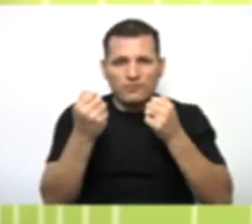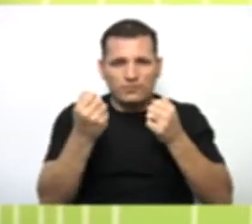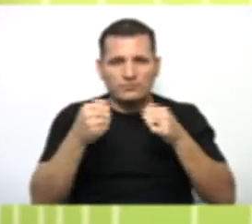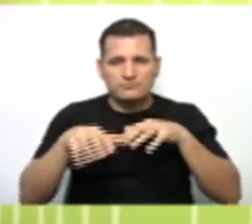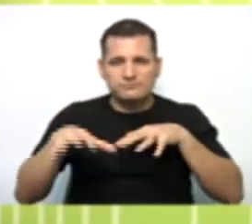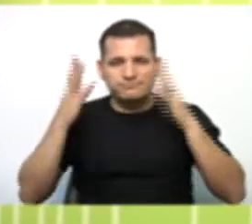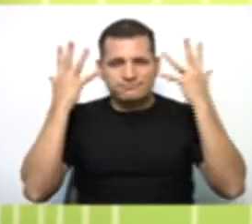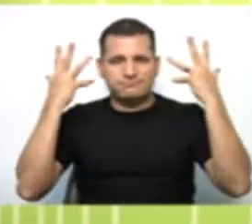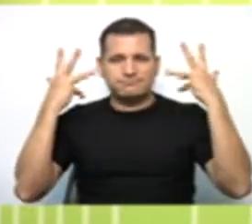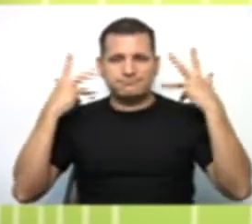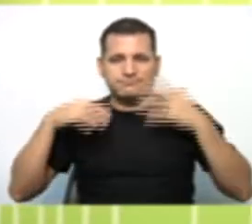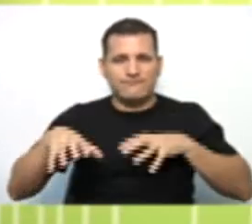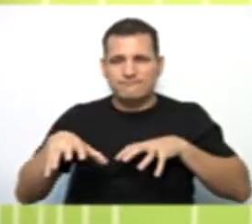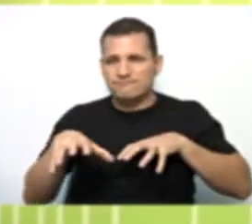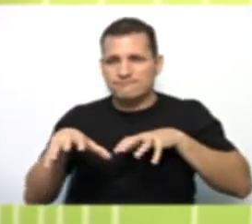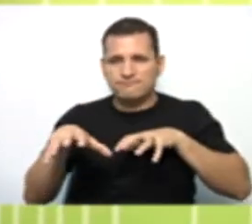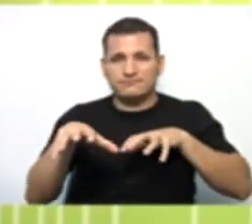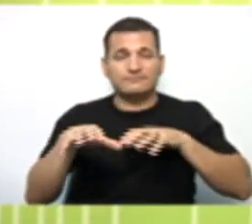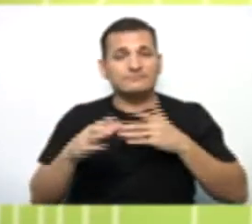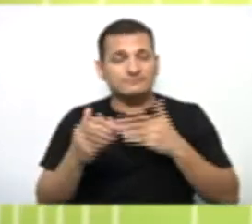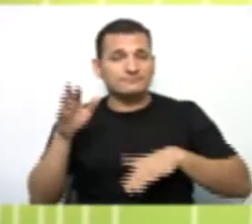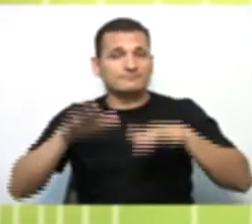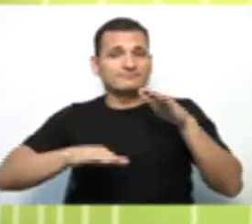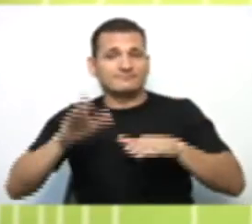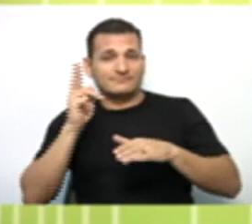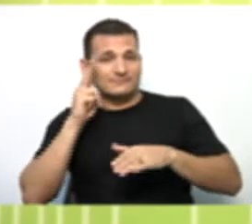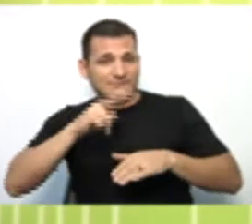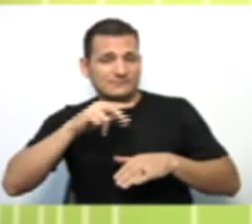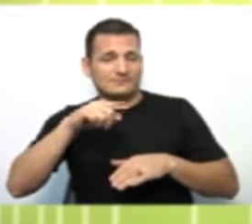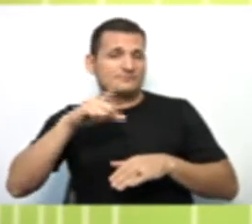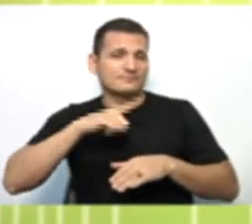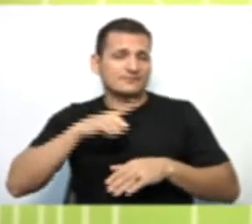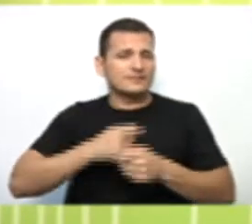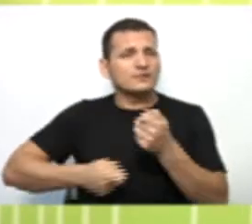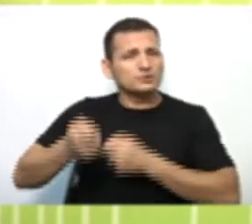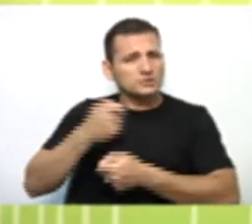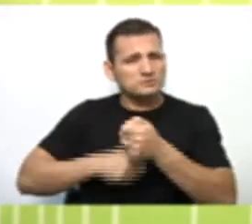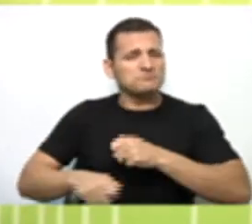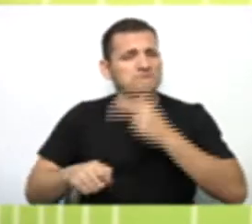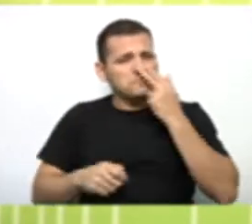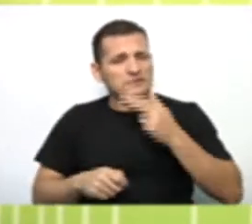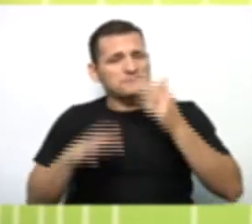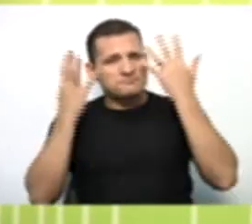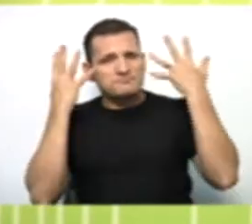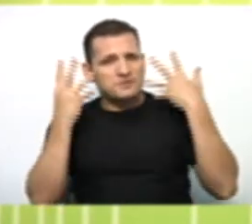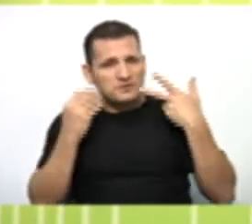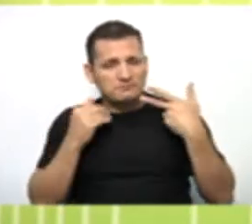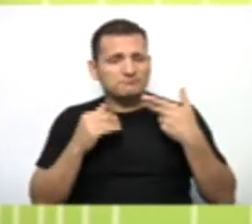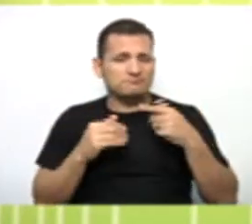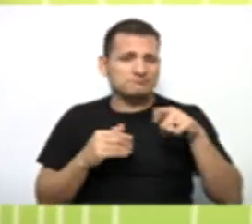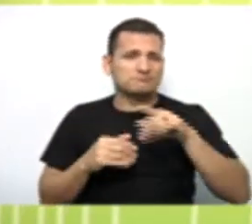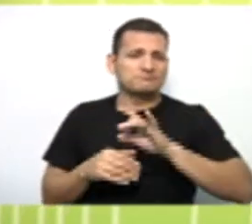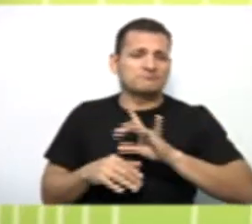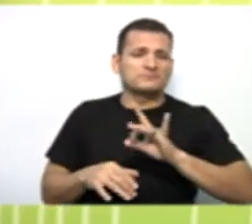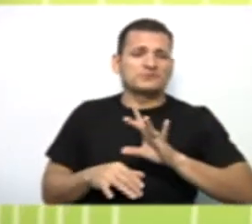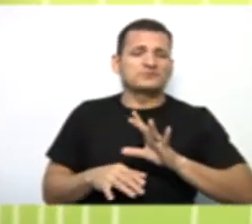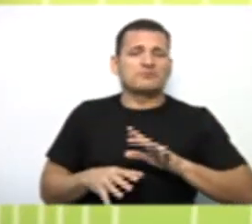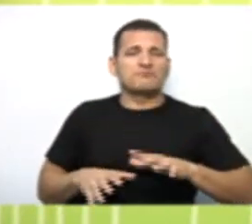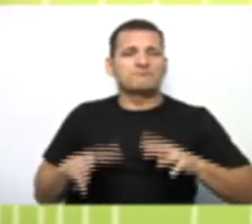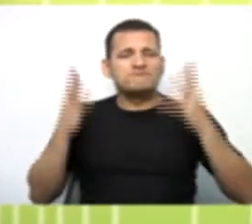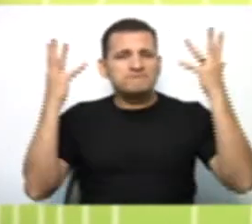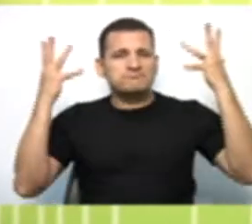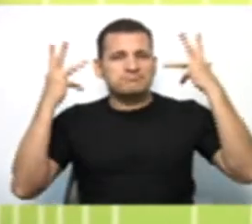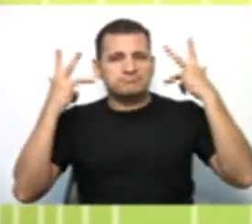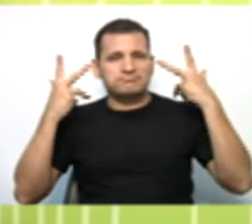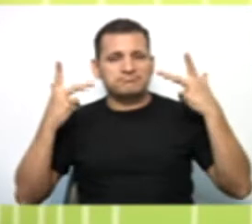sua juba. Muitas vezes nós vamos ver que tem negociadores que são parecidos leões, eles só têm essa pompa,